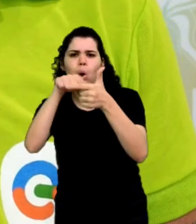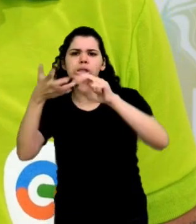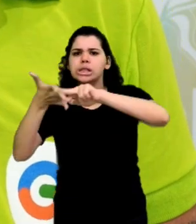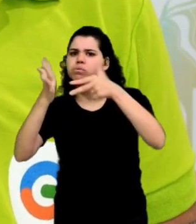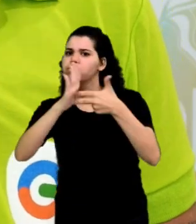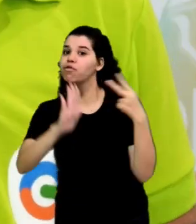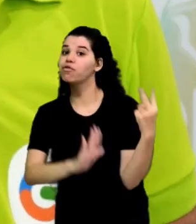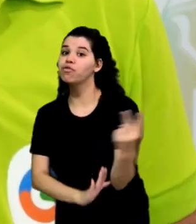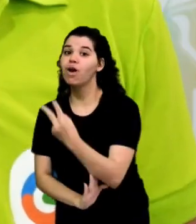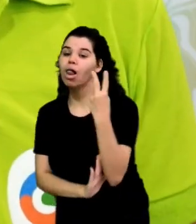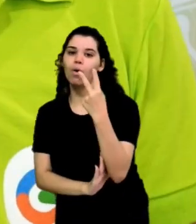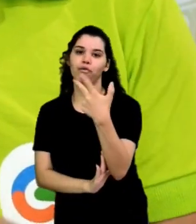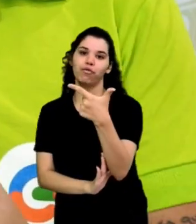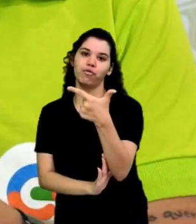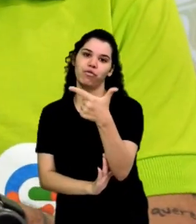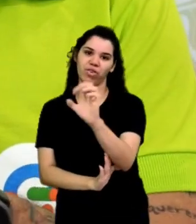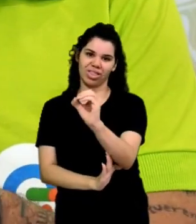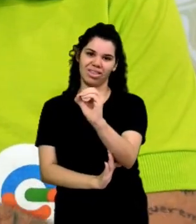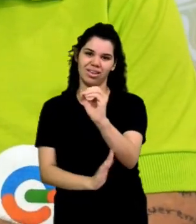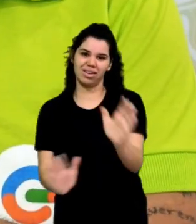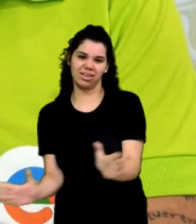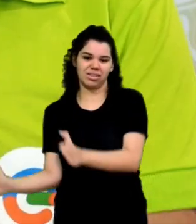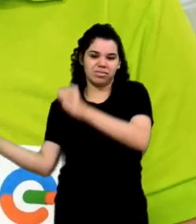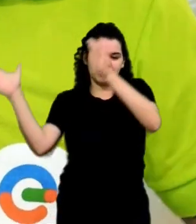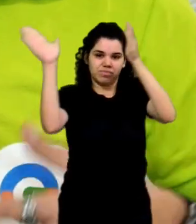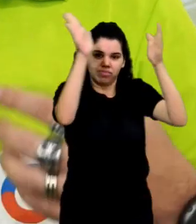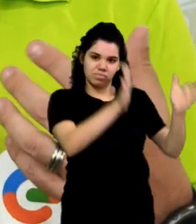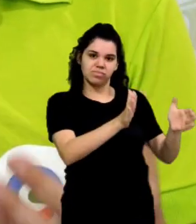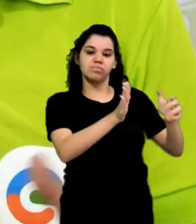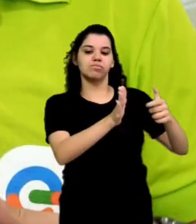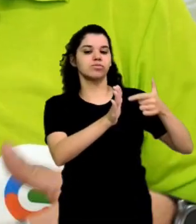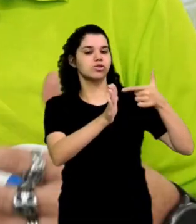está valendo 20. E já no terceiro número,